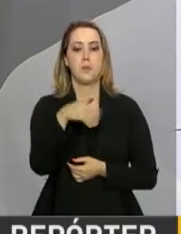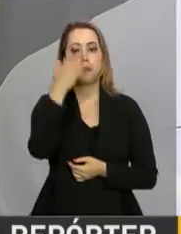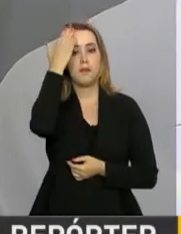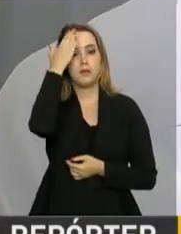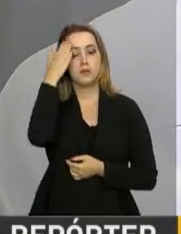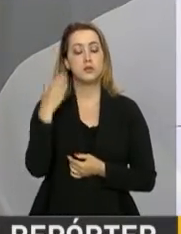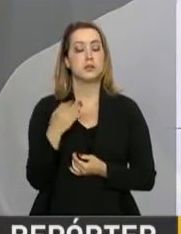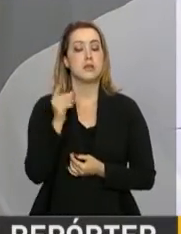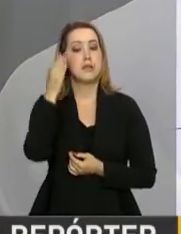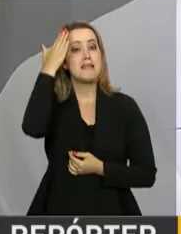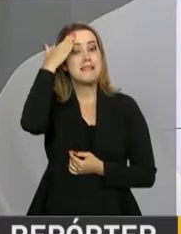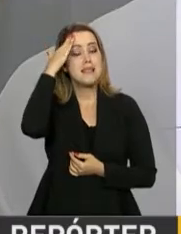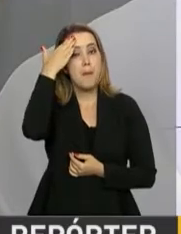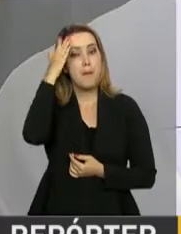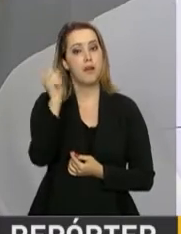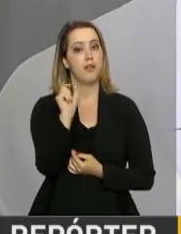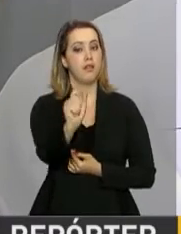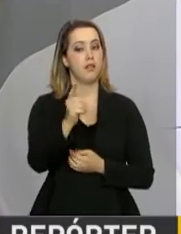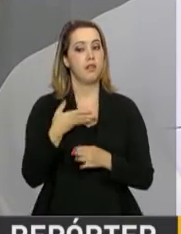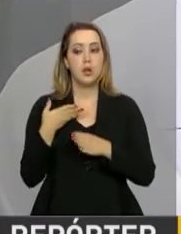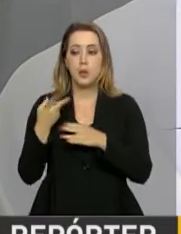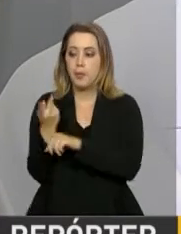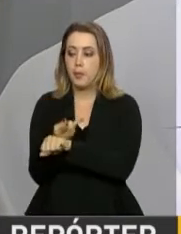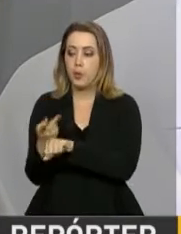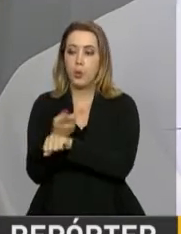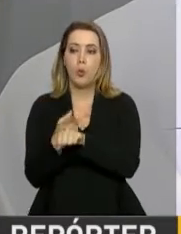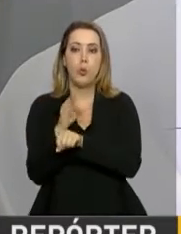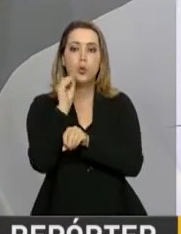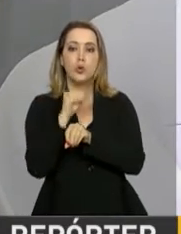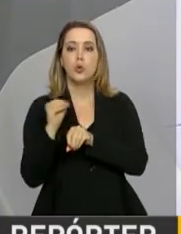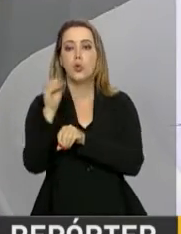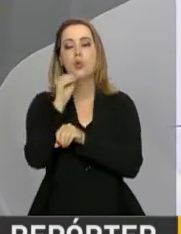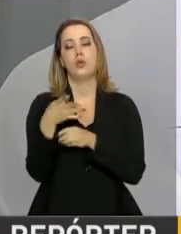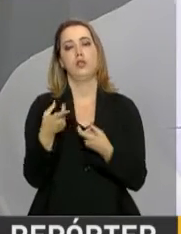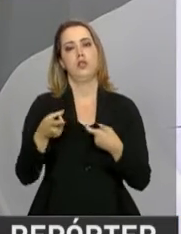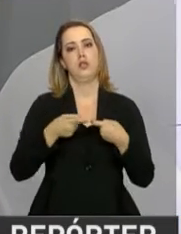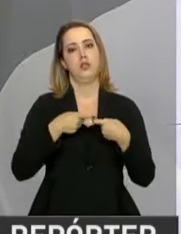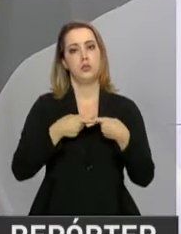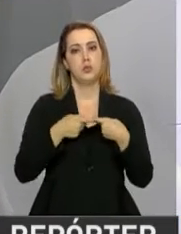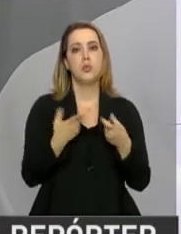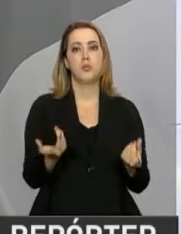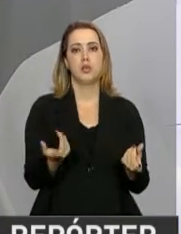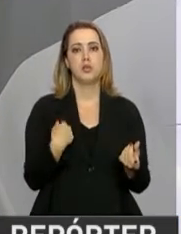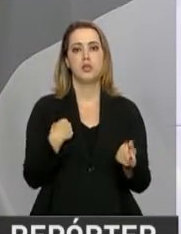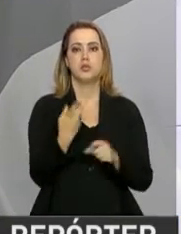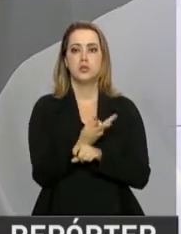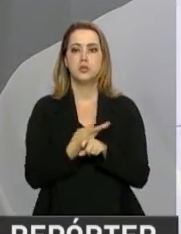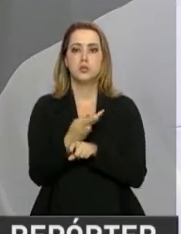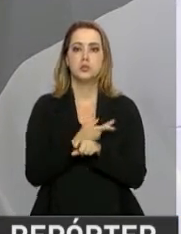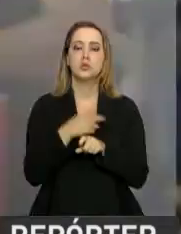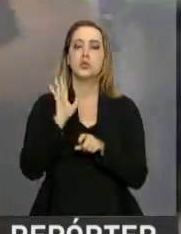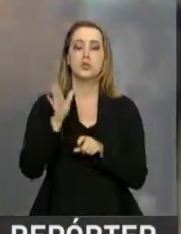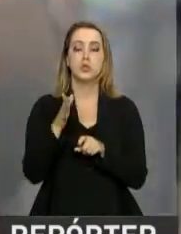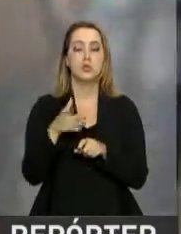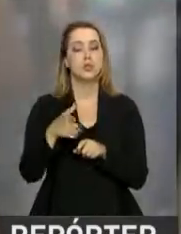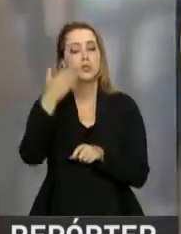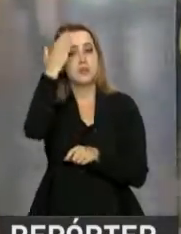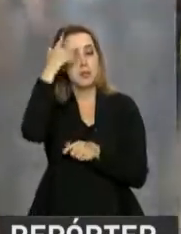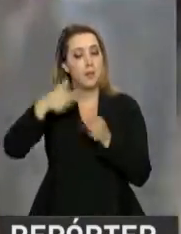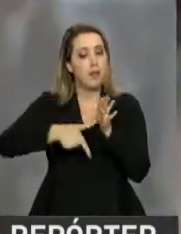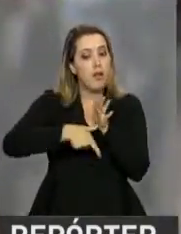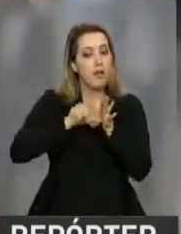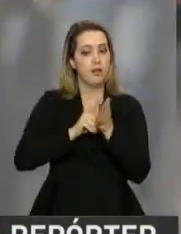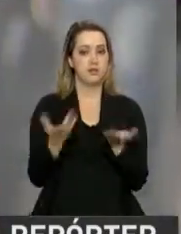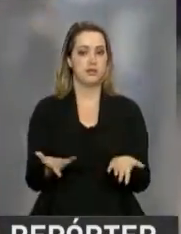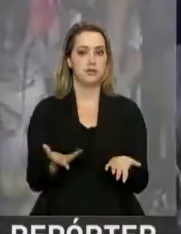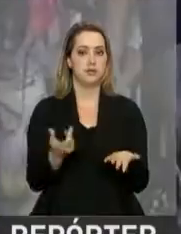conscientização dos homens para que eles procurem atendimento médico em busca do diagnóstico precoce. O Ministério da Saúde